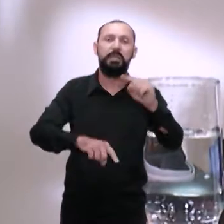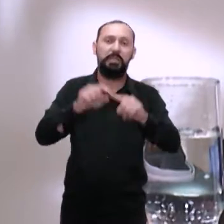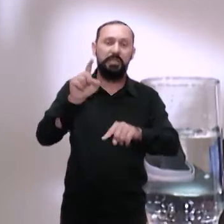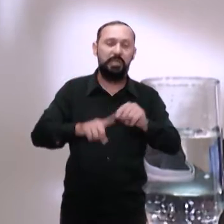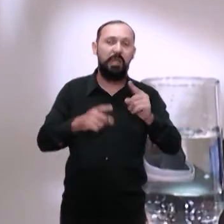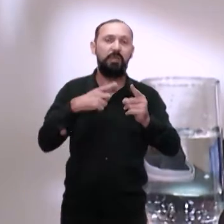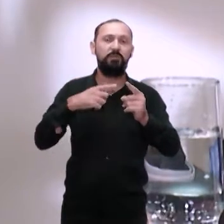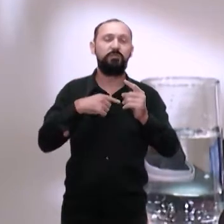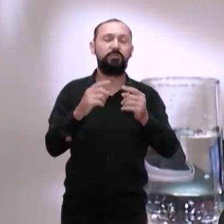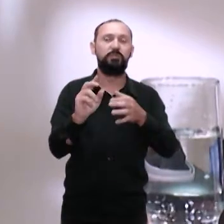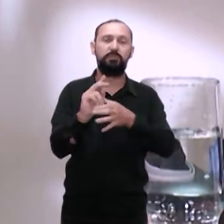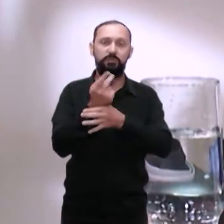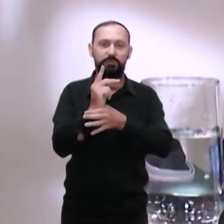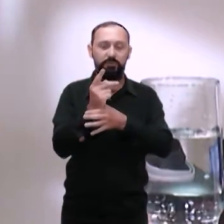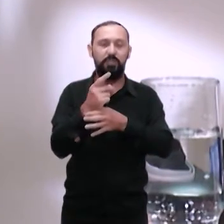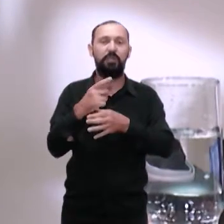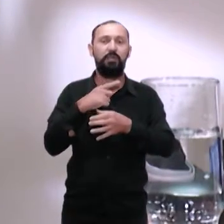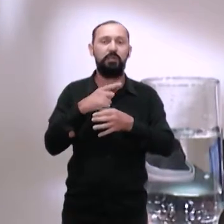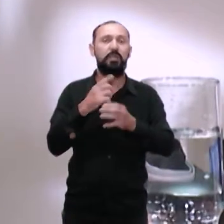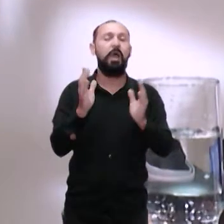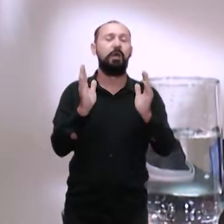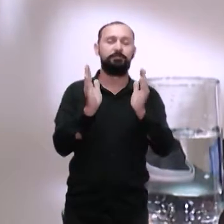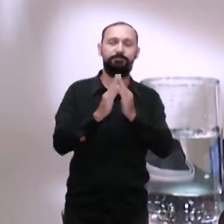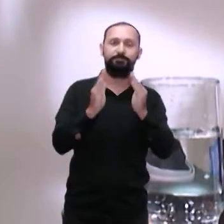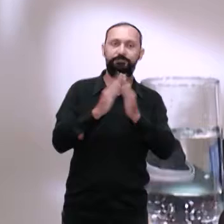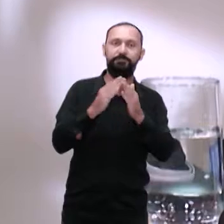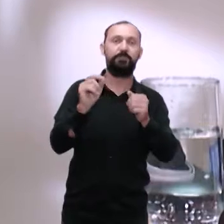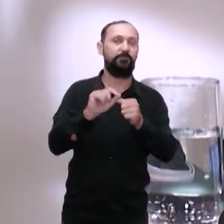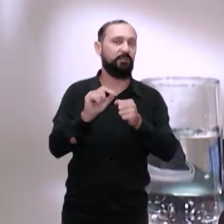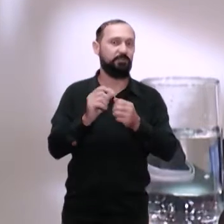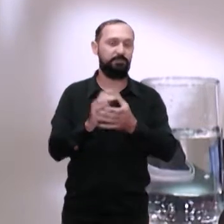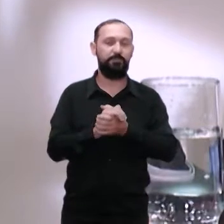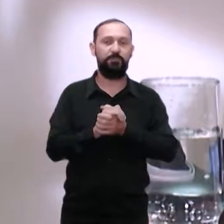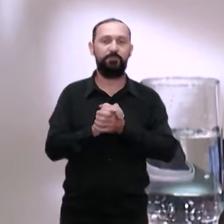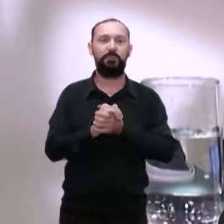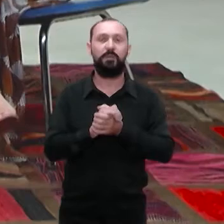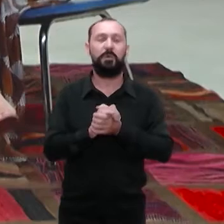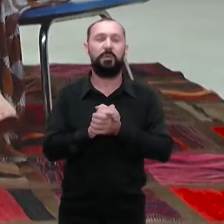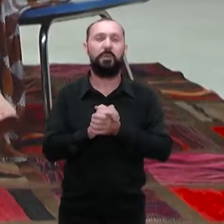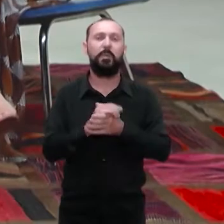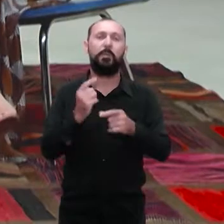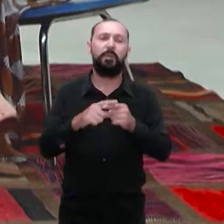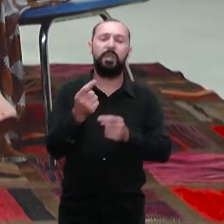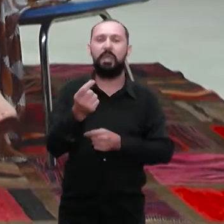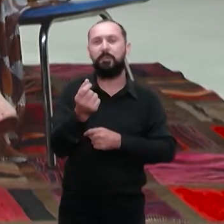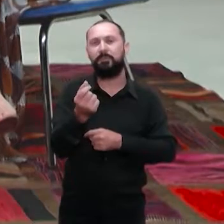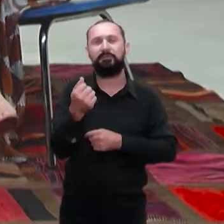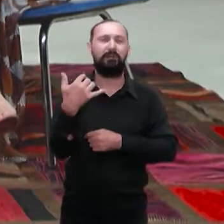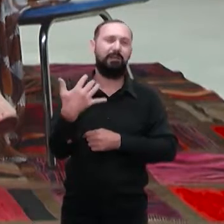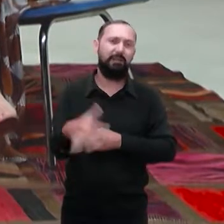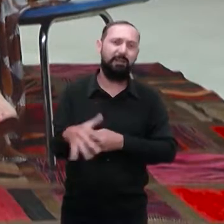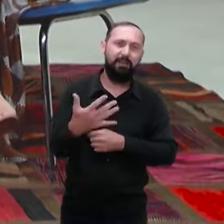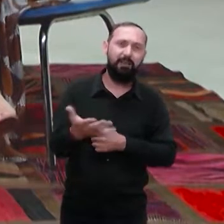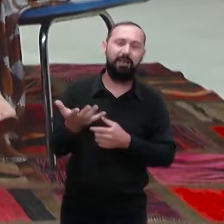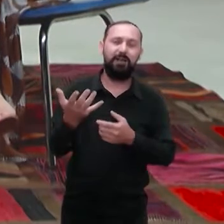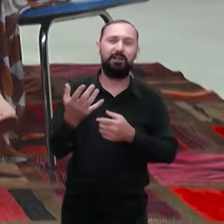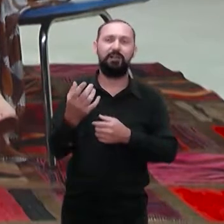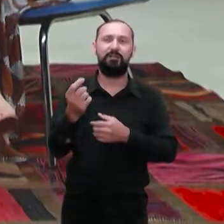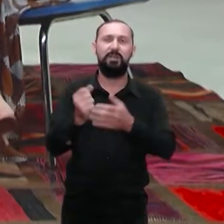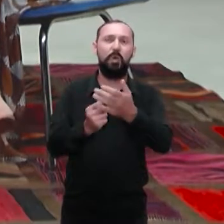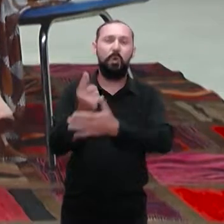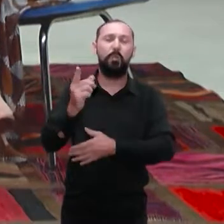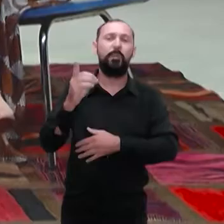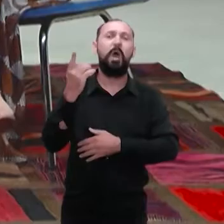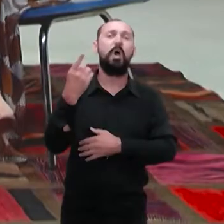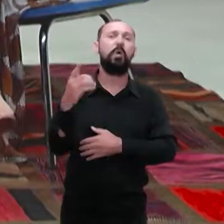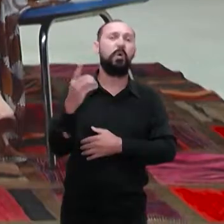os equipamentos, o software e termos nas nossas próprias casas, até por conta do valor, né,